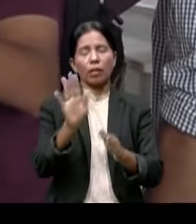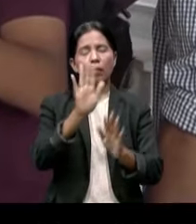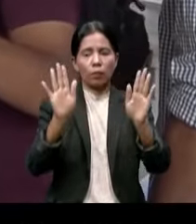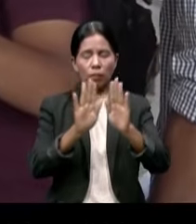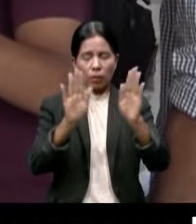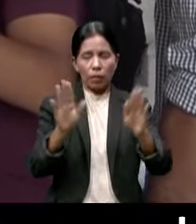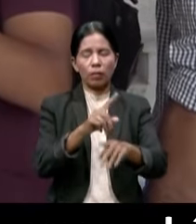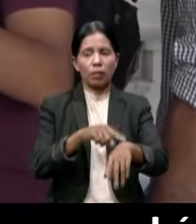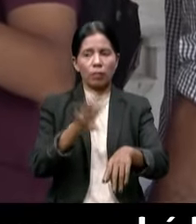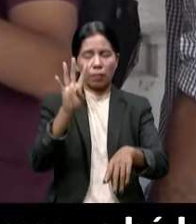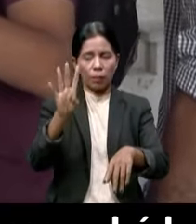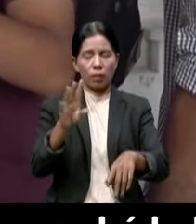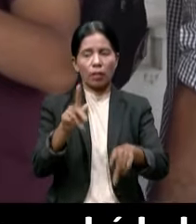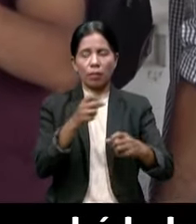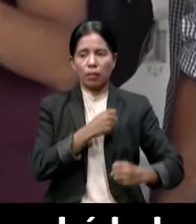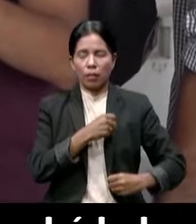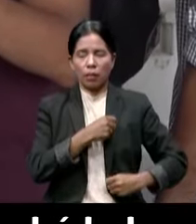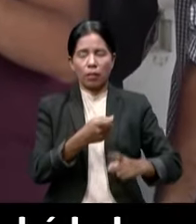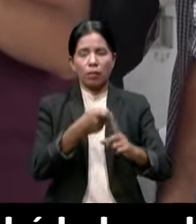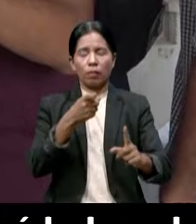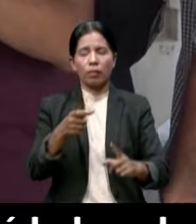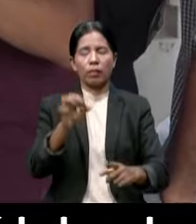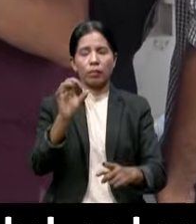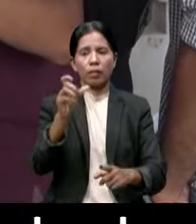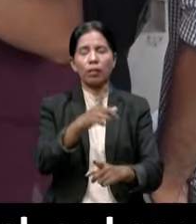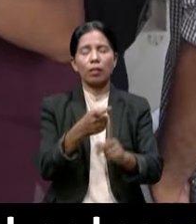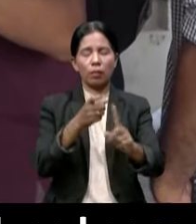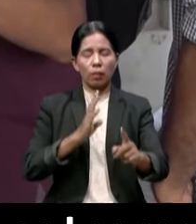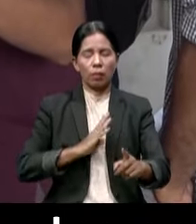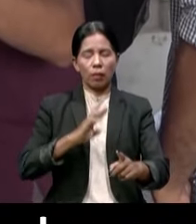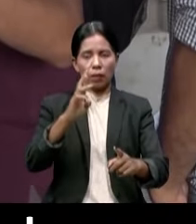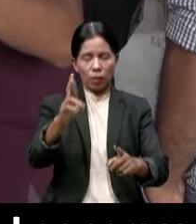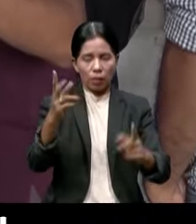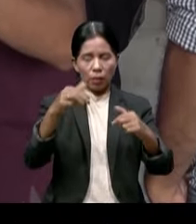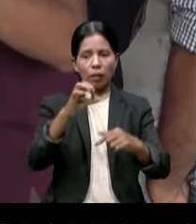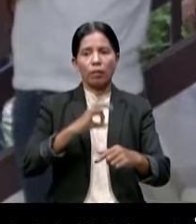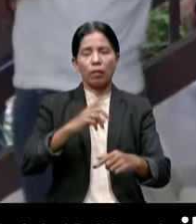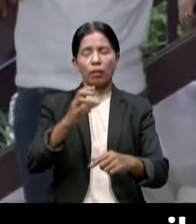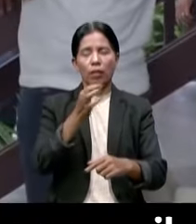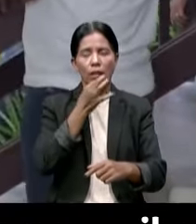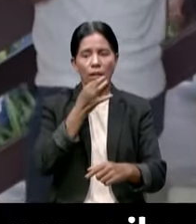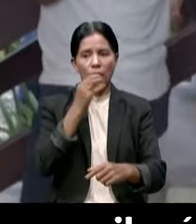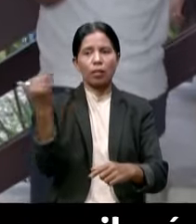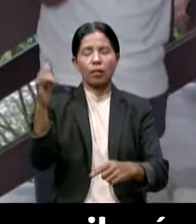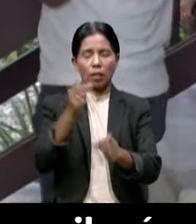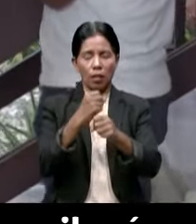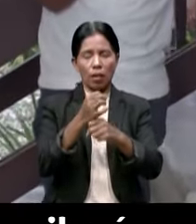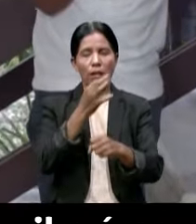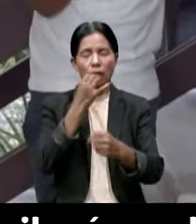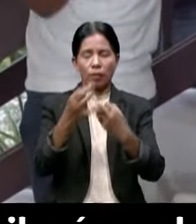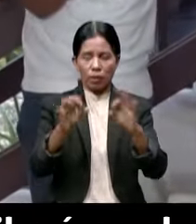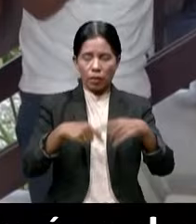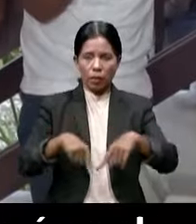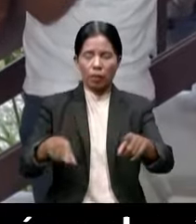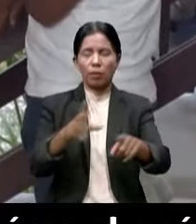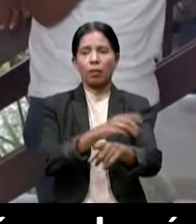hat madrugada ne militar na ingat husi unidade valentil fila husi area bekora mai ia farol hodihan popmi bangira sirahan hotu saibaliur